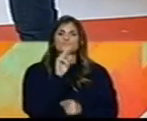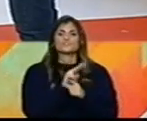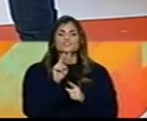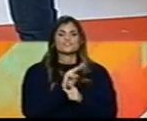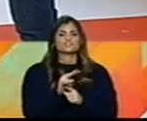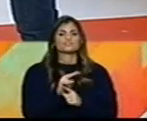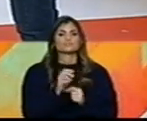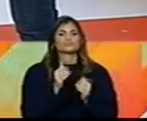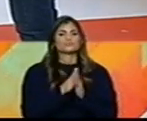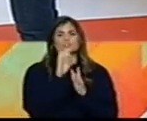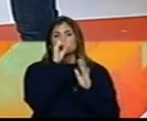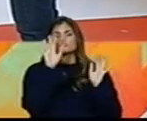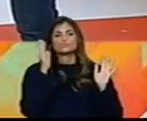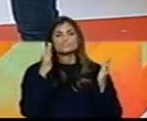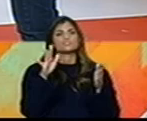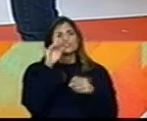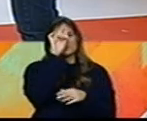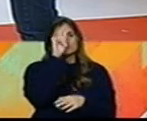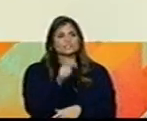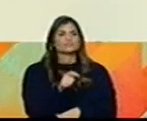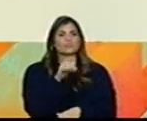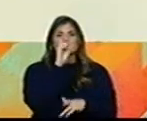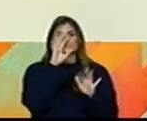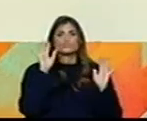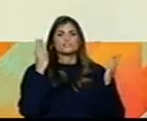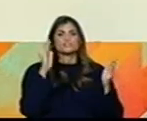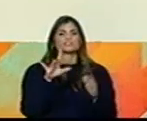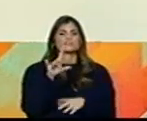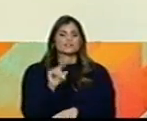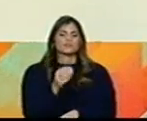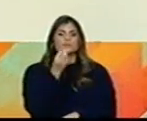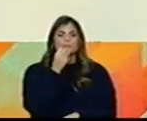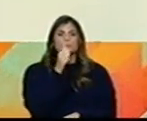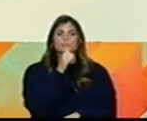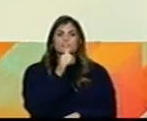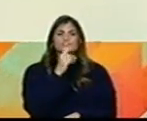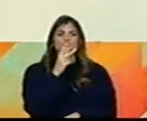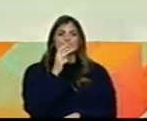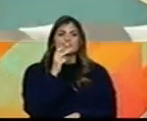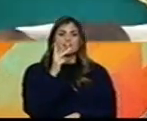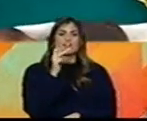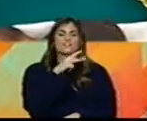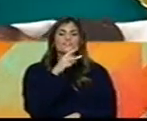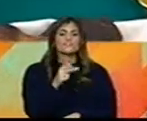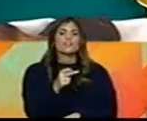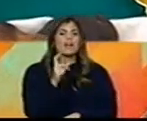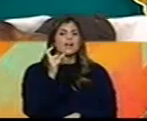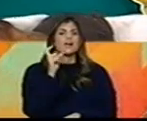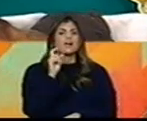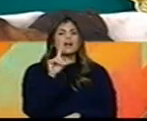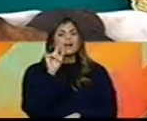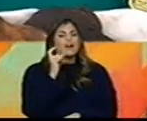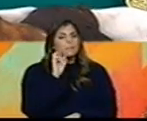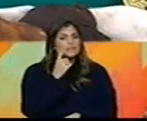Okay. Tudo o que vem da natureza e com respeito à natureza. Portanto, bebidas de aveia, de arroz, sim, de amêndoa, sim, por aí, sim, não é? Sim, sim.